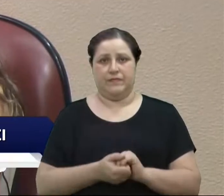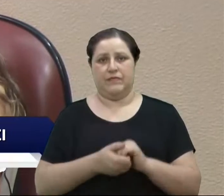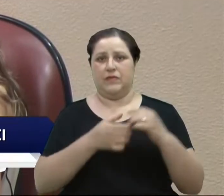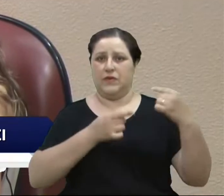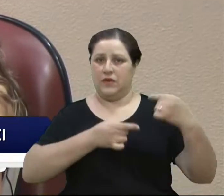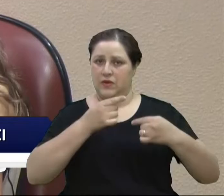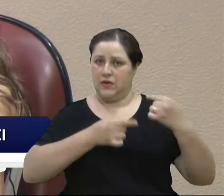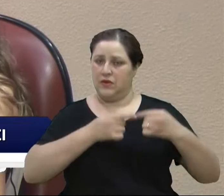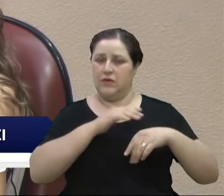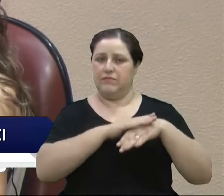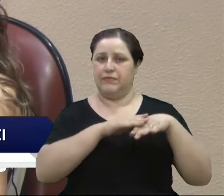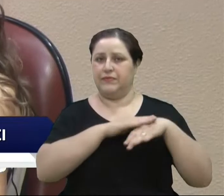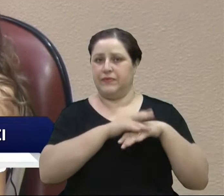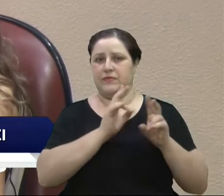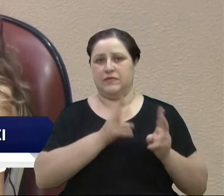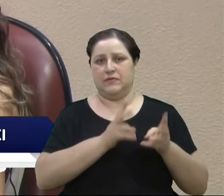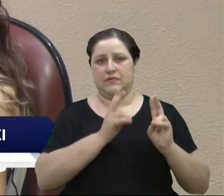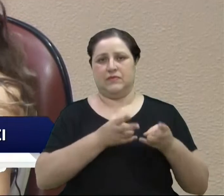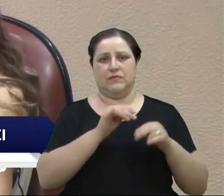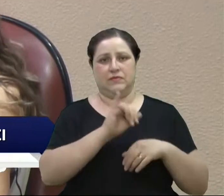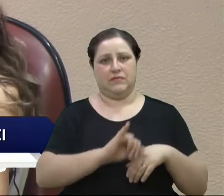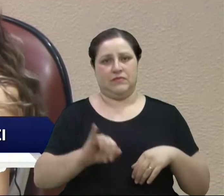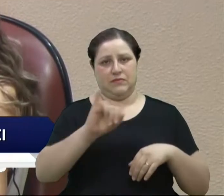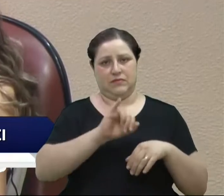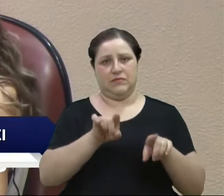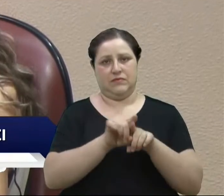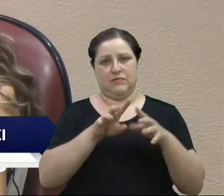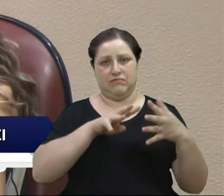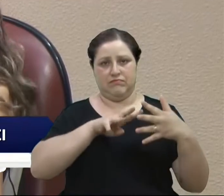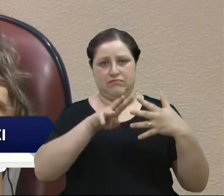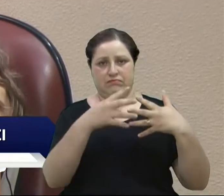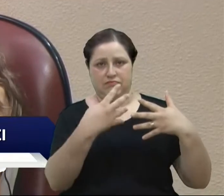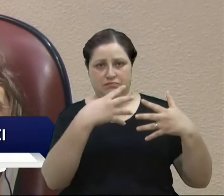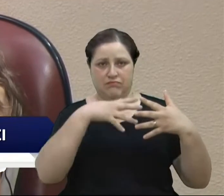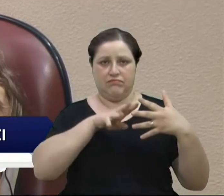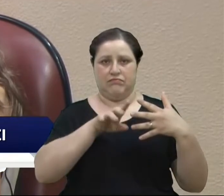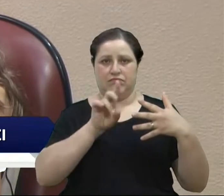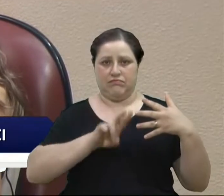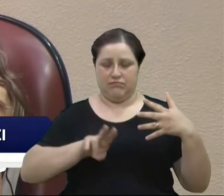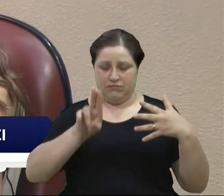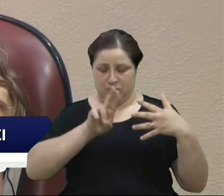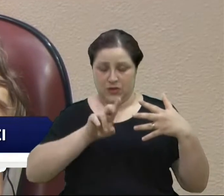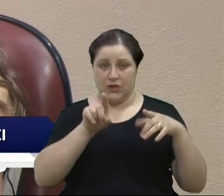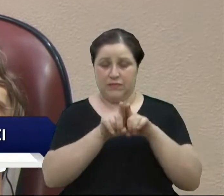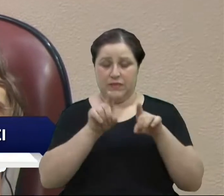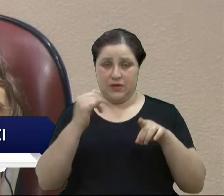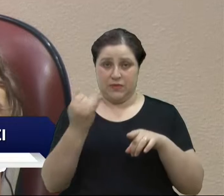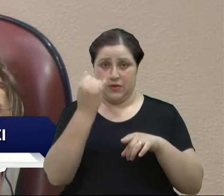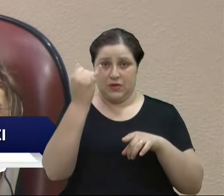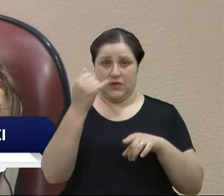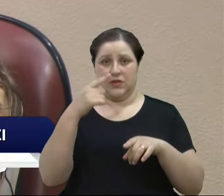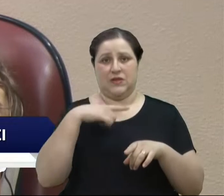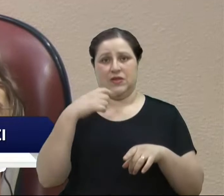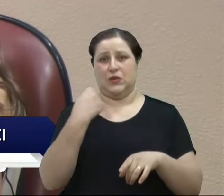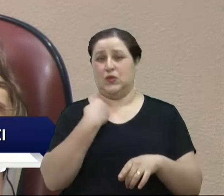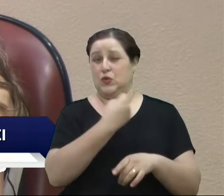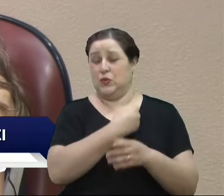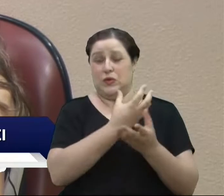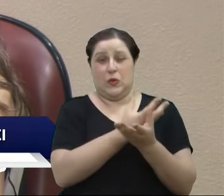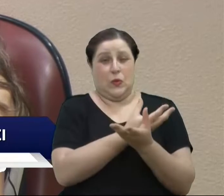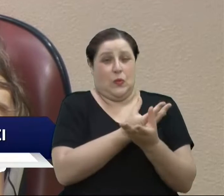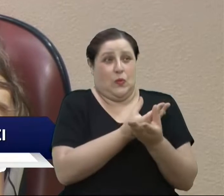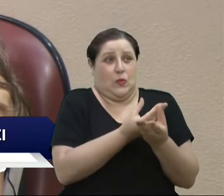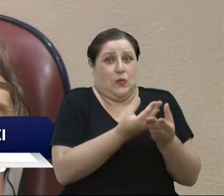sempre é importante, a transparência acredito que também seja, muito embora os números sejam duros, né,